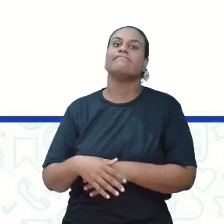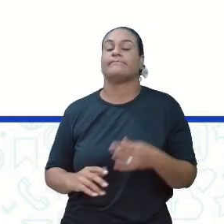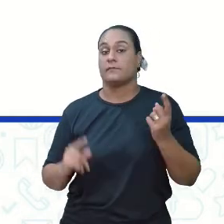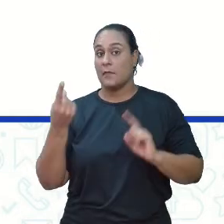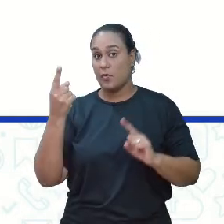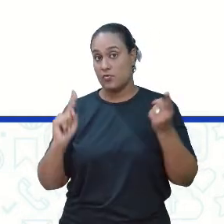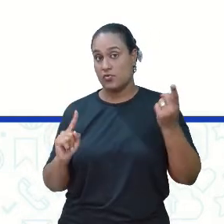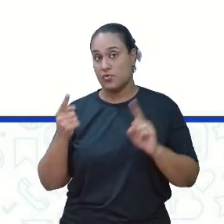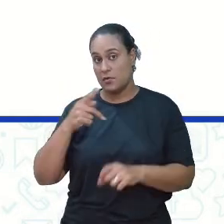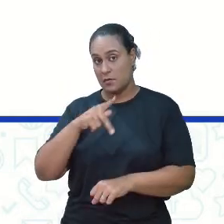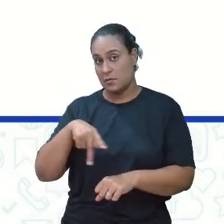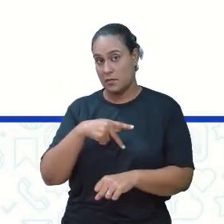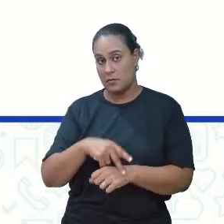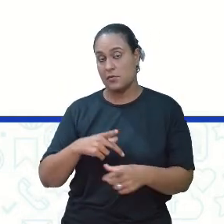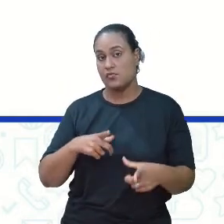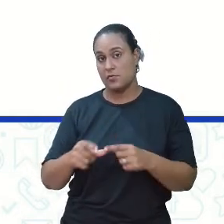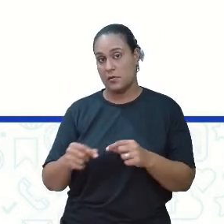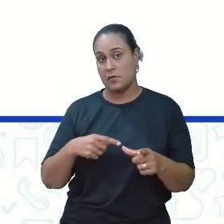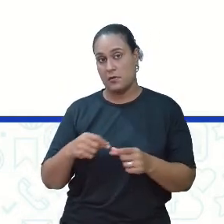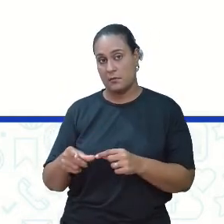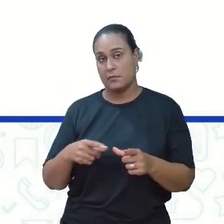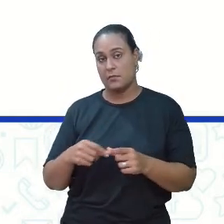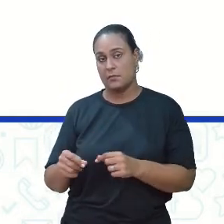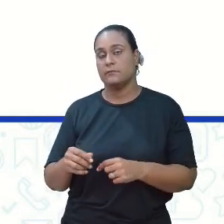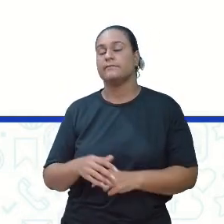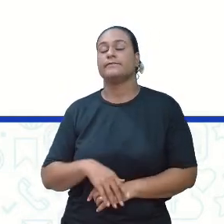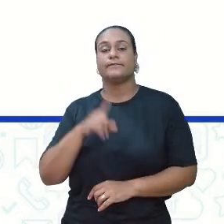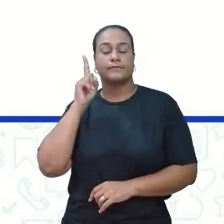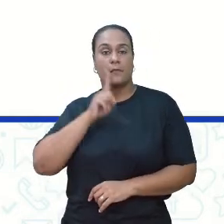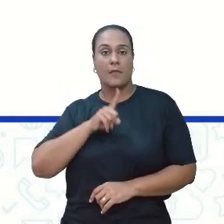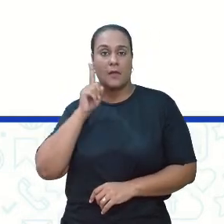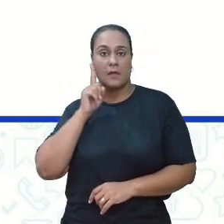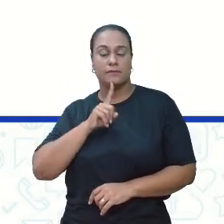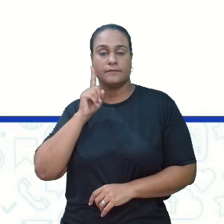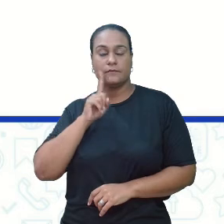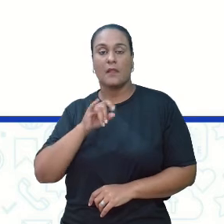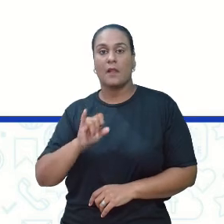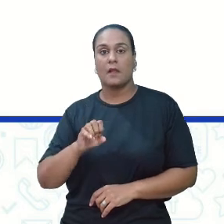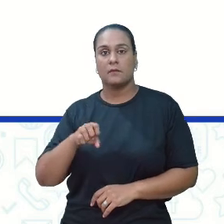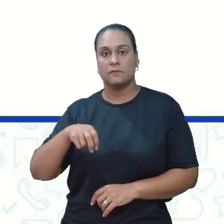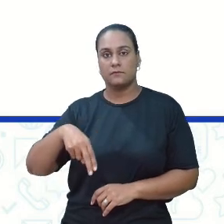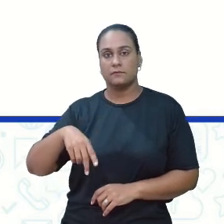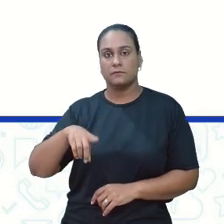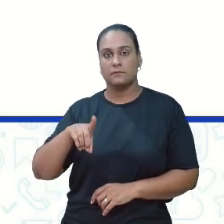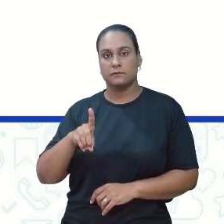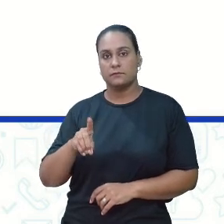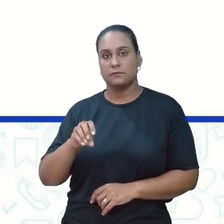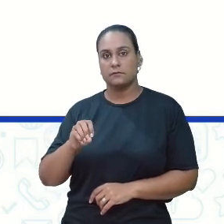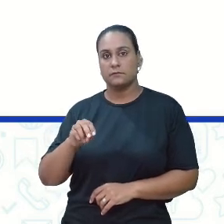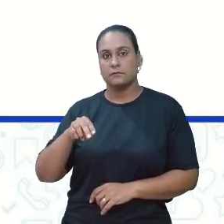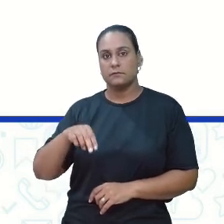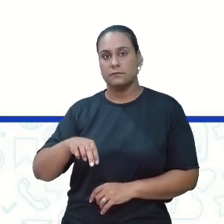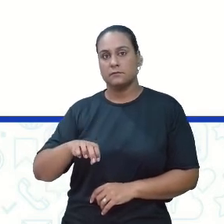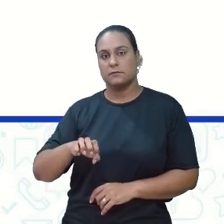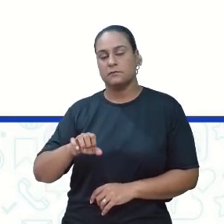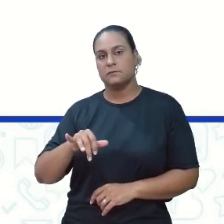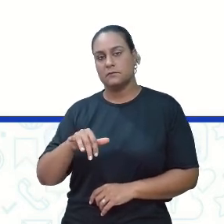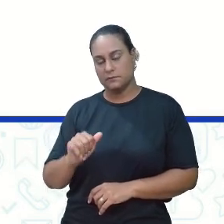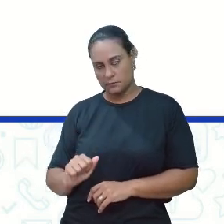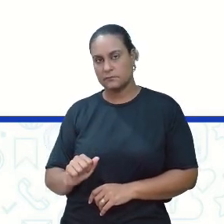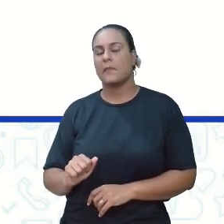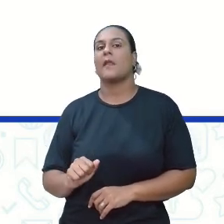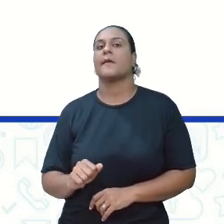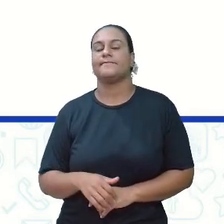o Japão também, né, Indonésia, Estados Unidos, incluindo lá, né, o Havaí, né, que é um